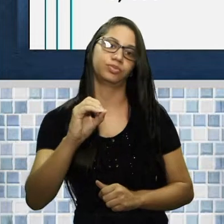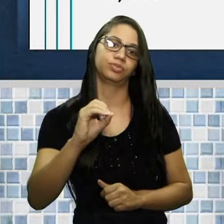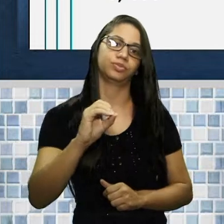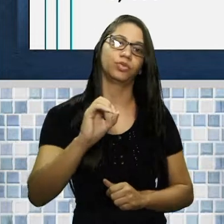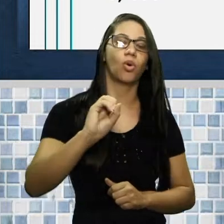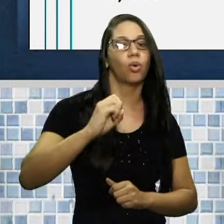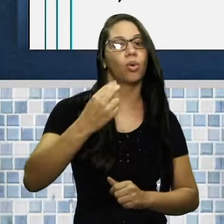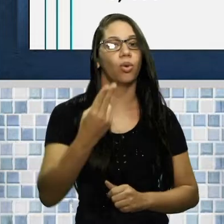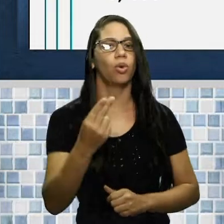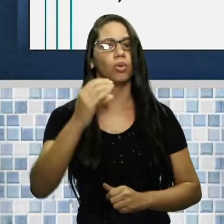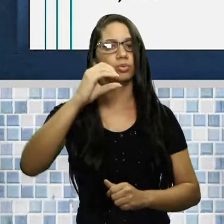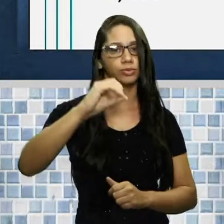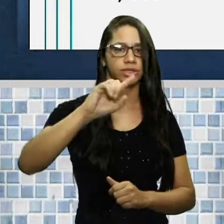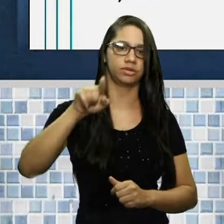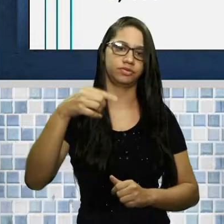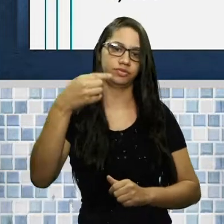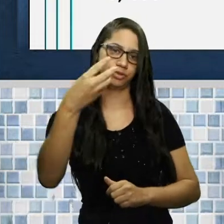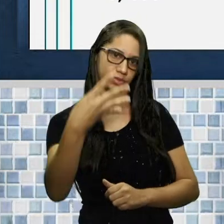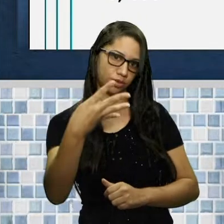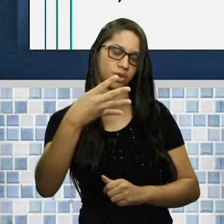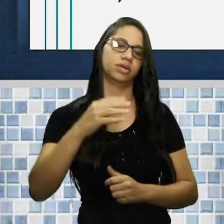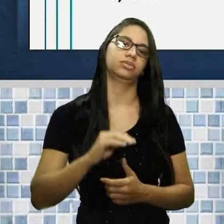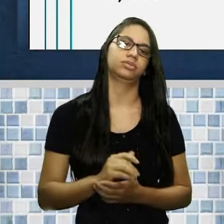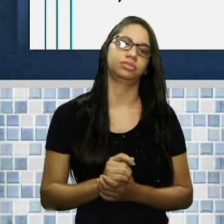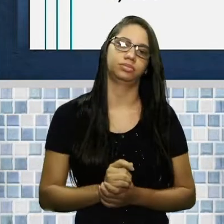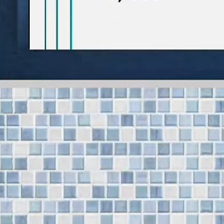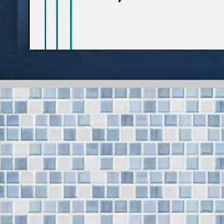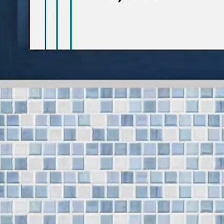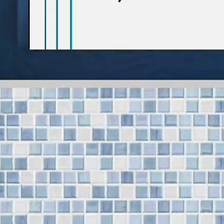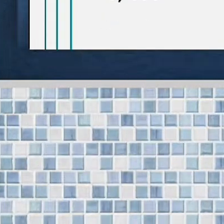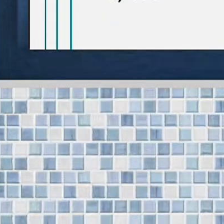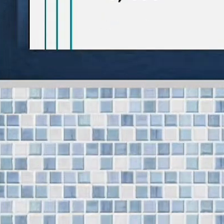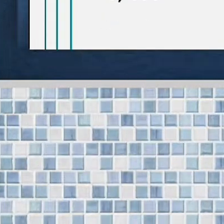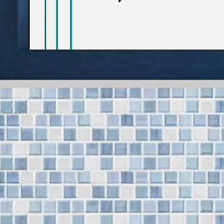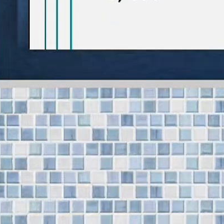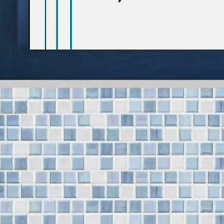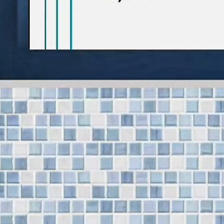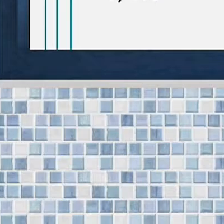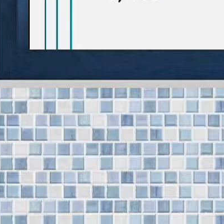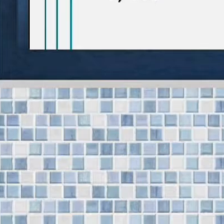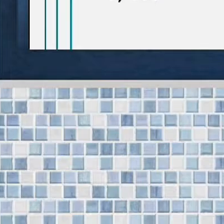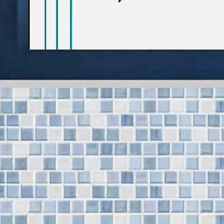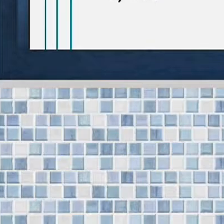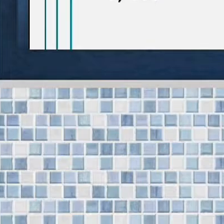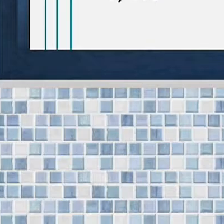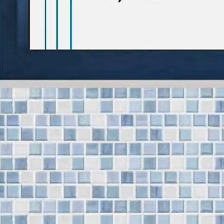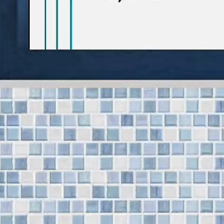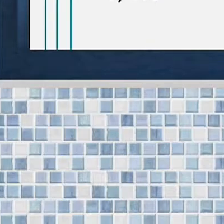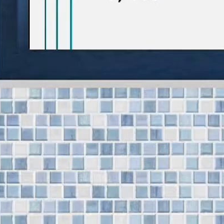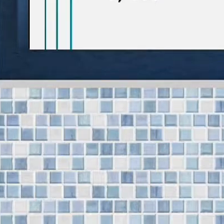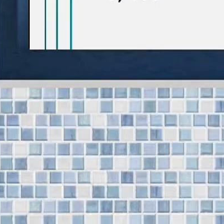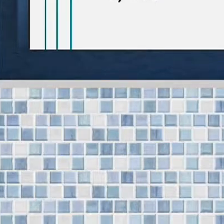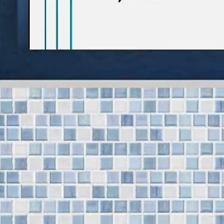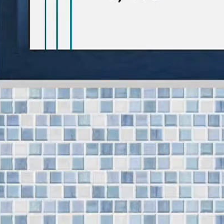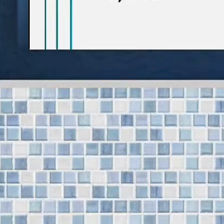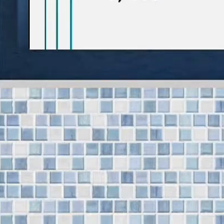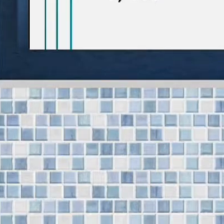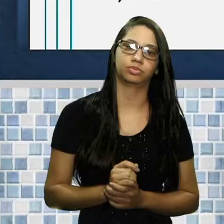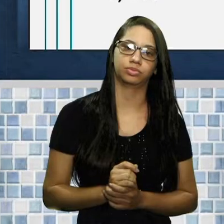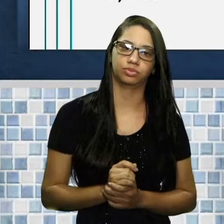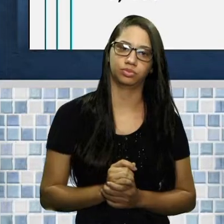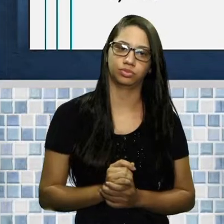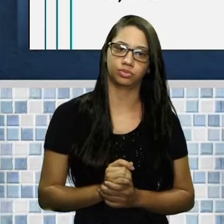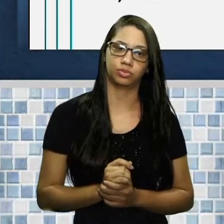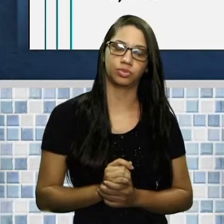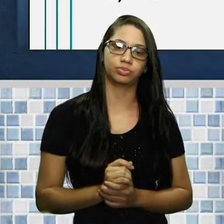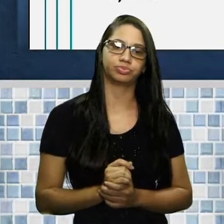ou 0,4, certo? Que aí é a forma decimal. Com esse valor da forma decimal, nós podemos encontrar o número